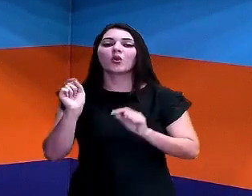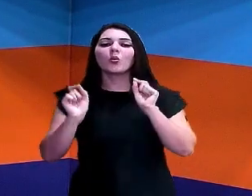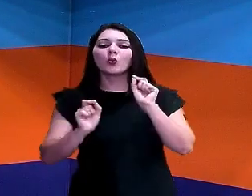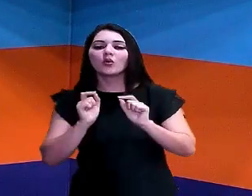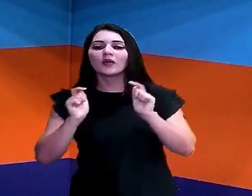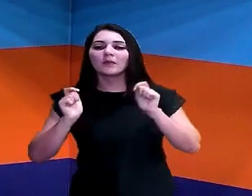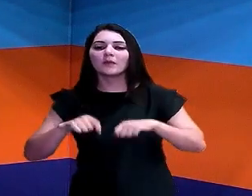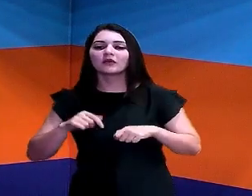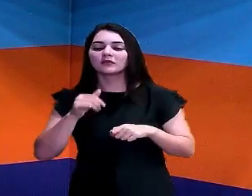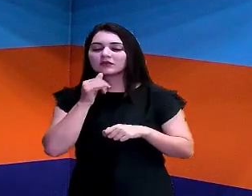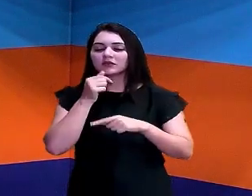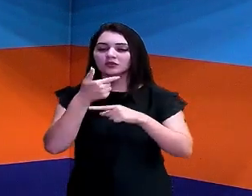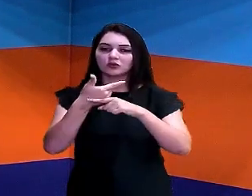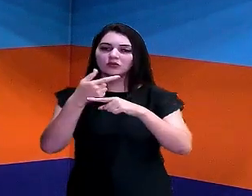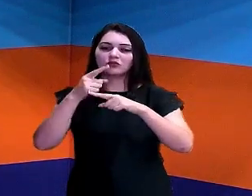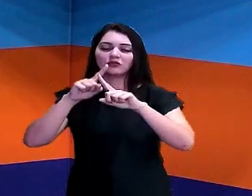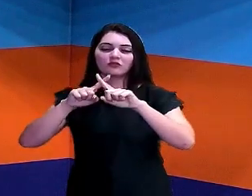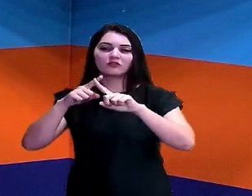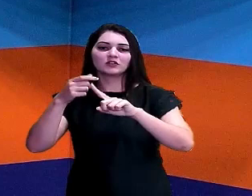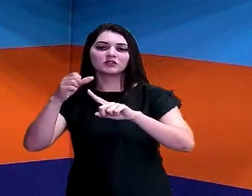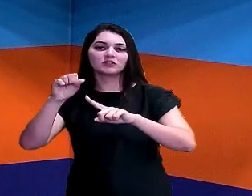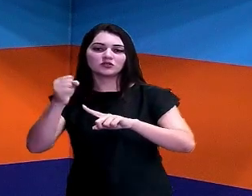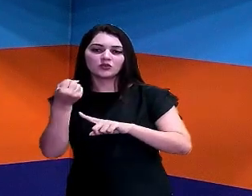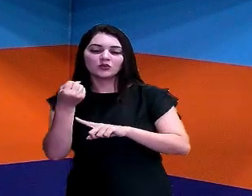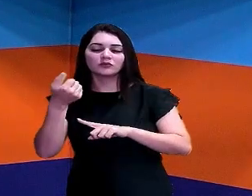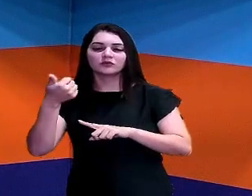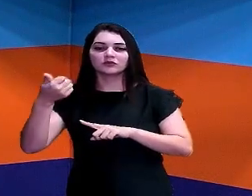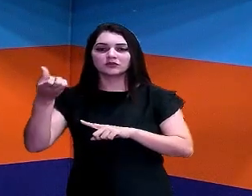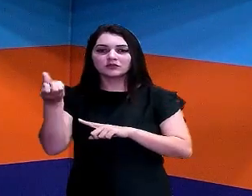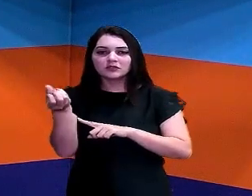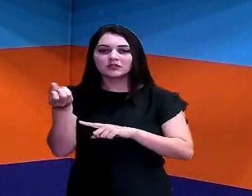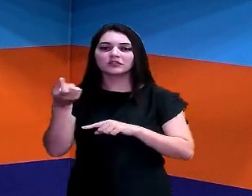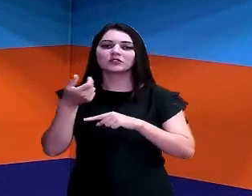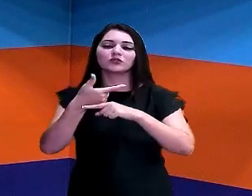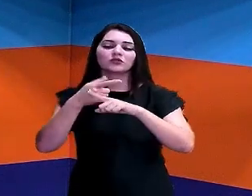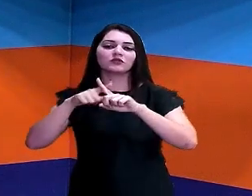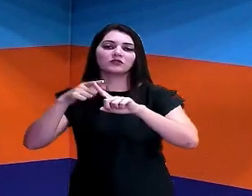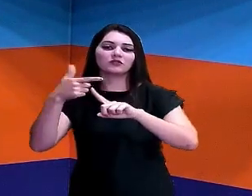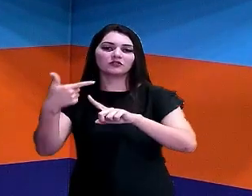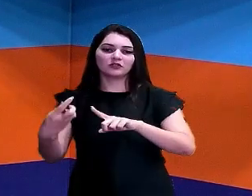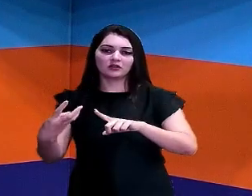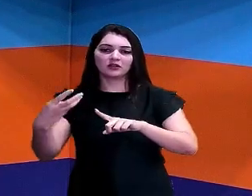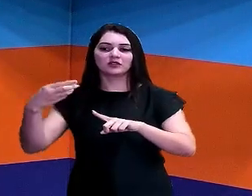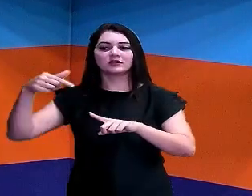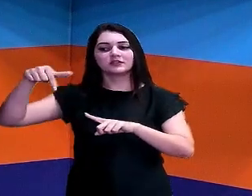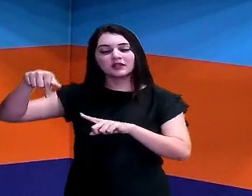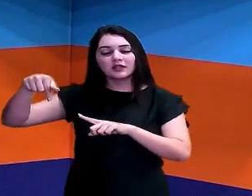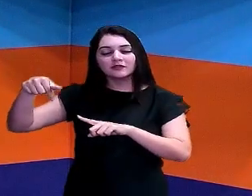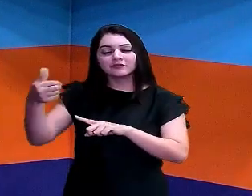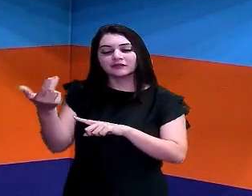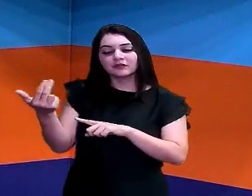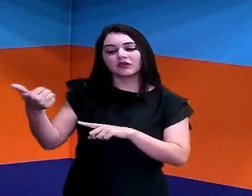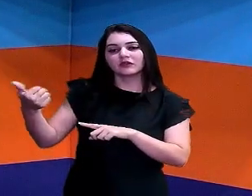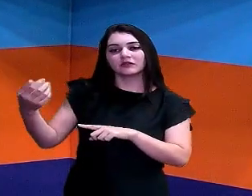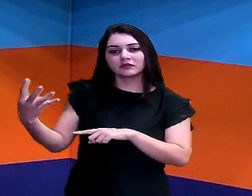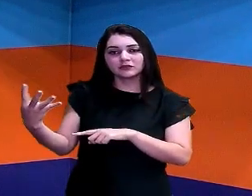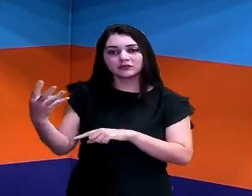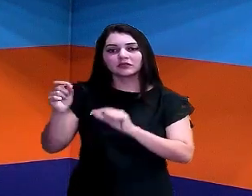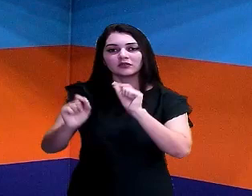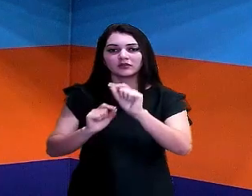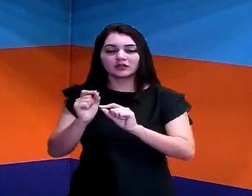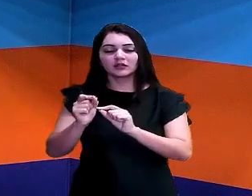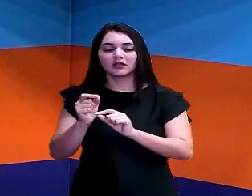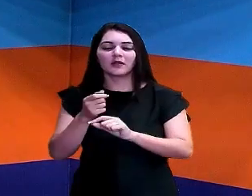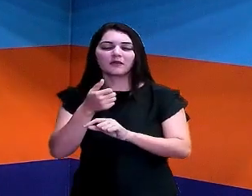Ó, 2 vezes 8, 16, já 1, 2 vezes 3, 6 e 1, 7, 2 vezes 7, 14, ó. E aí eu fico com